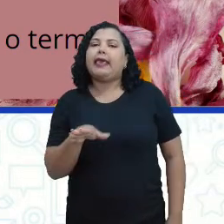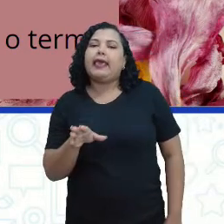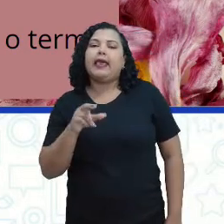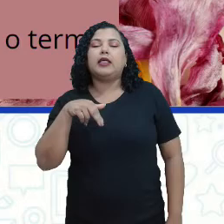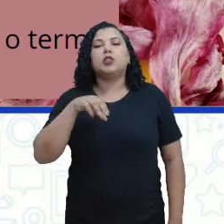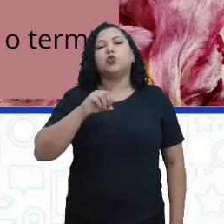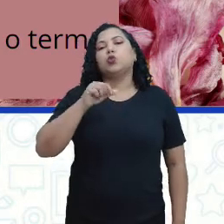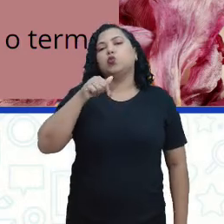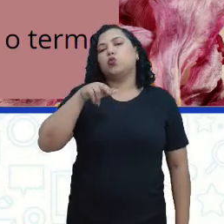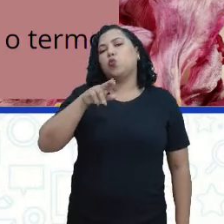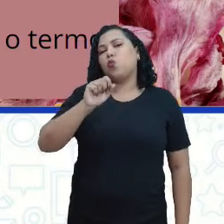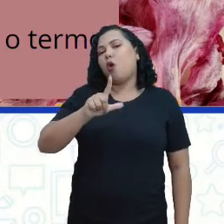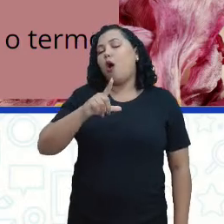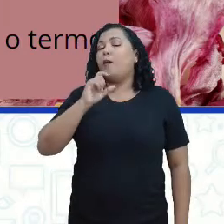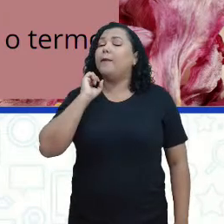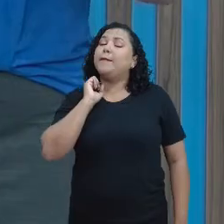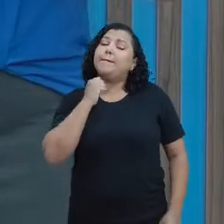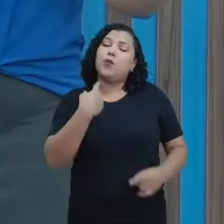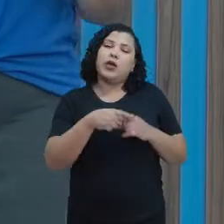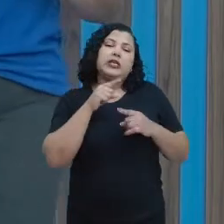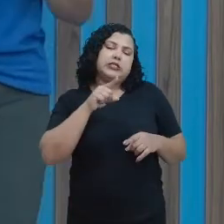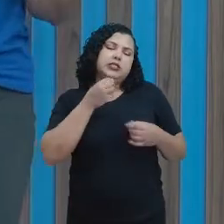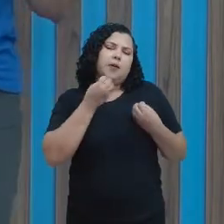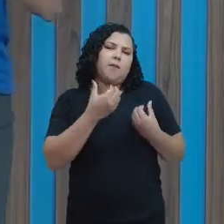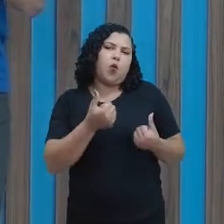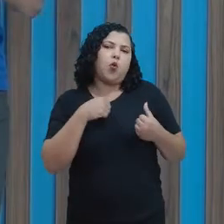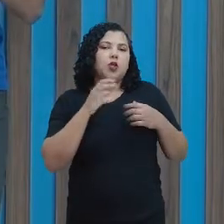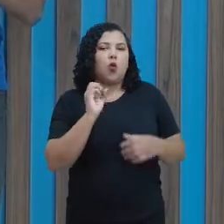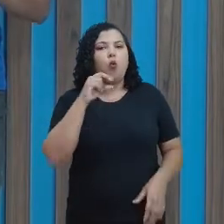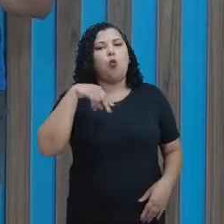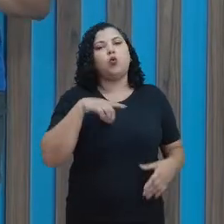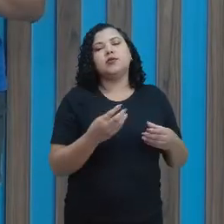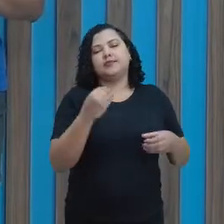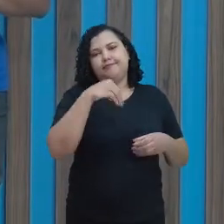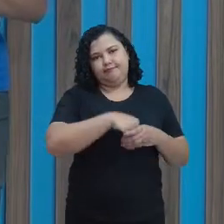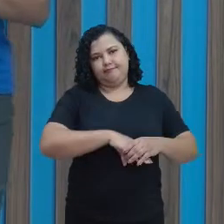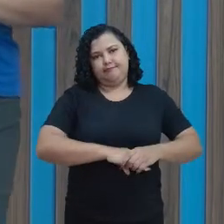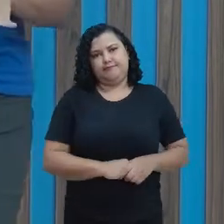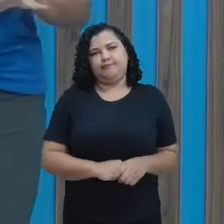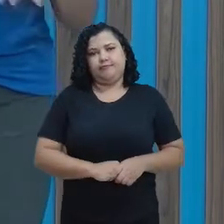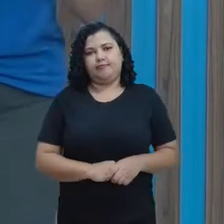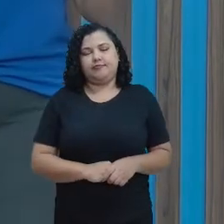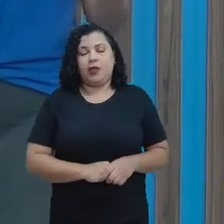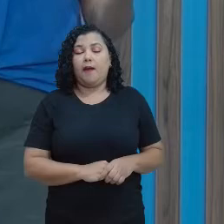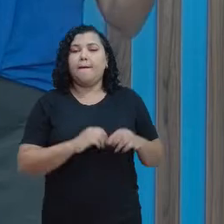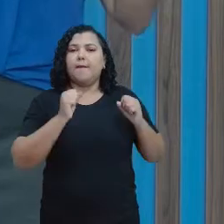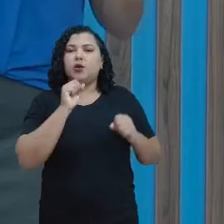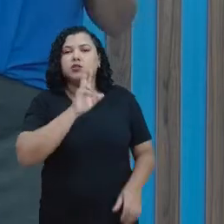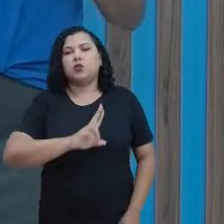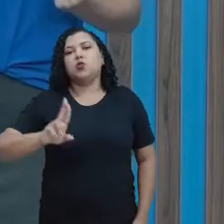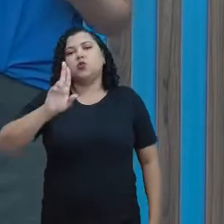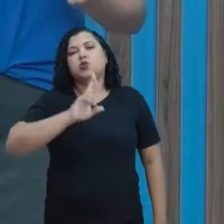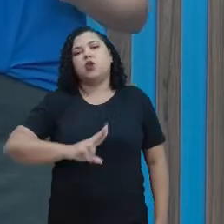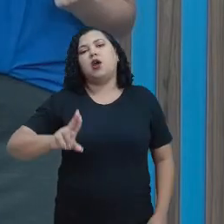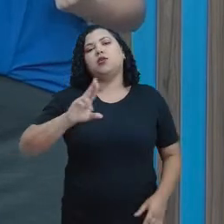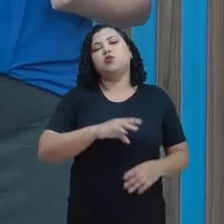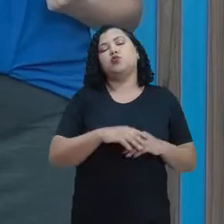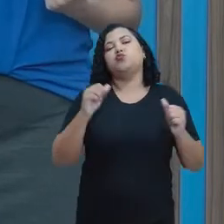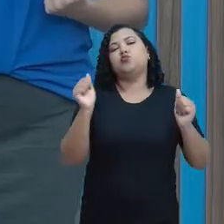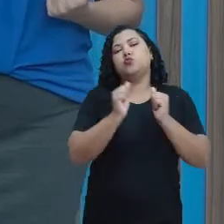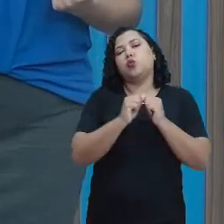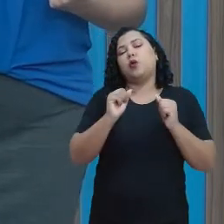qual, porque se funcionar, o onde cabe. É uma dica bacana, né? Pode ser utilizado juntamente